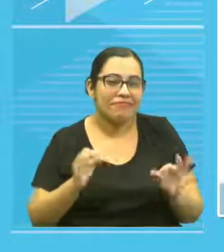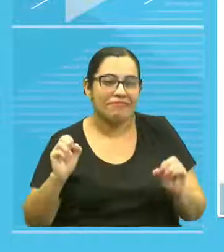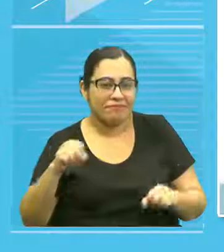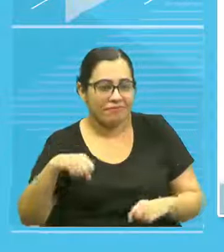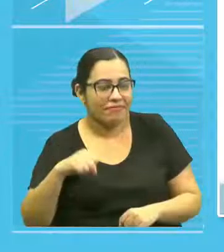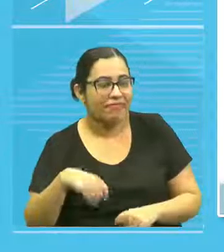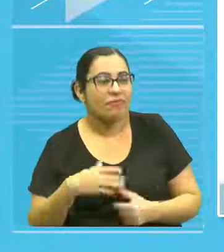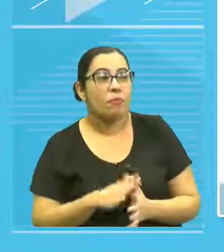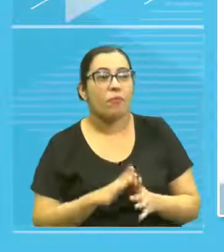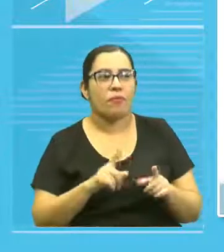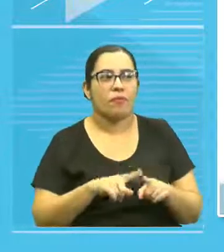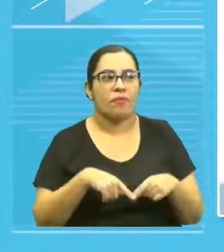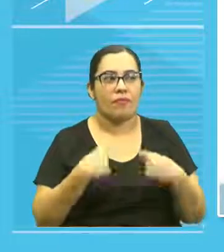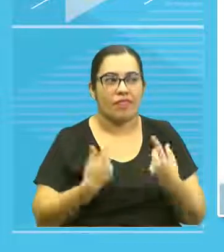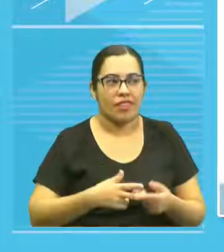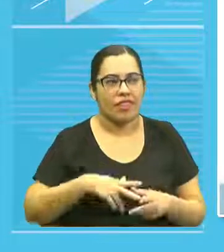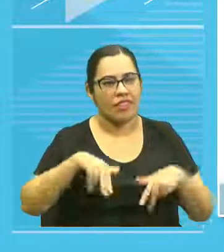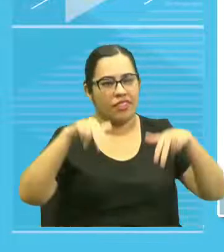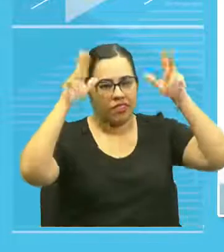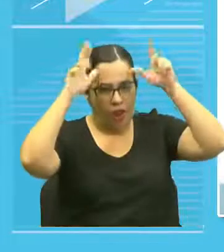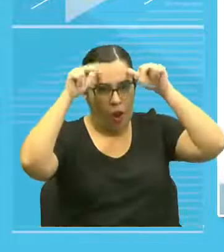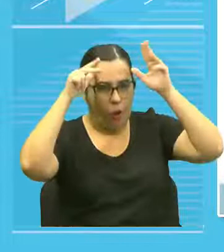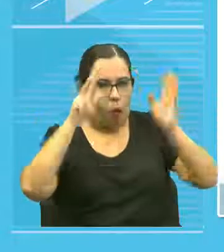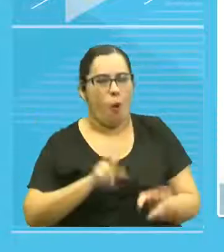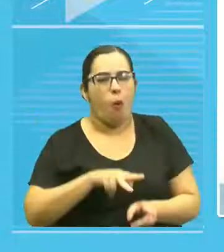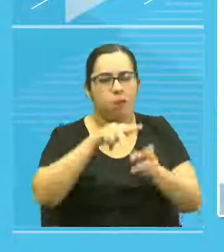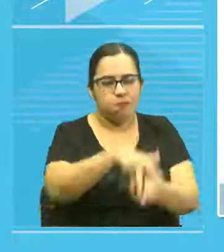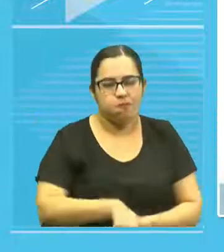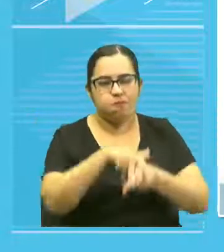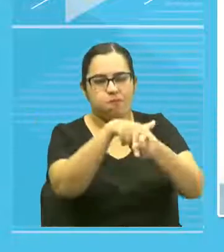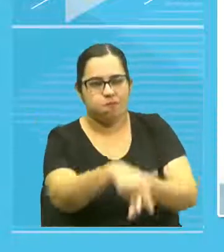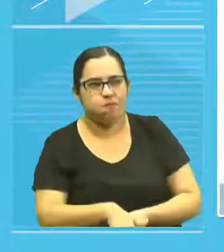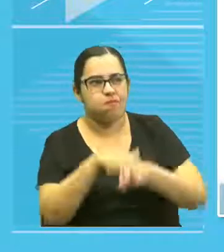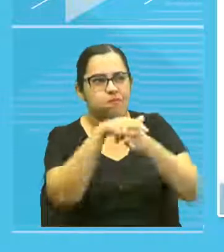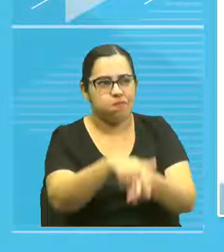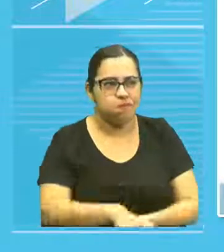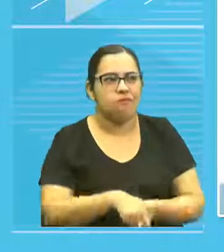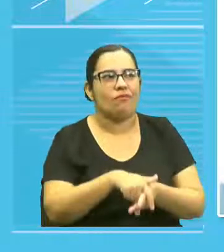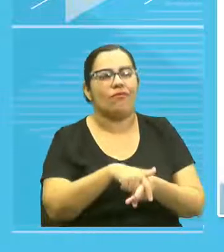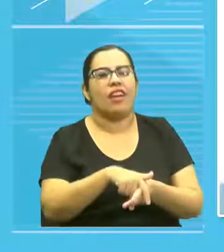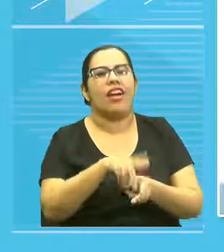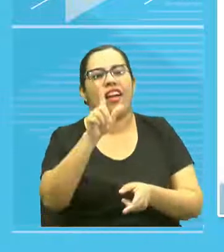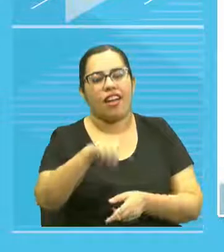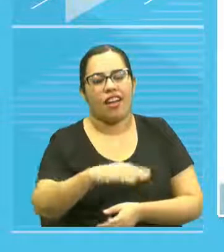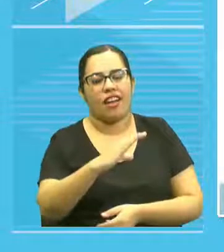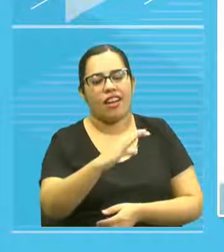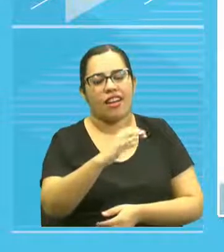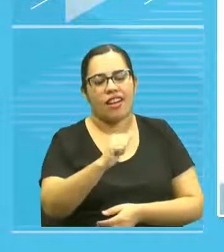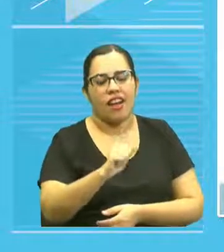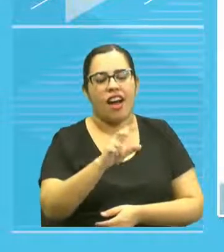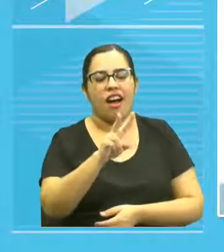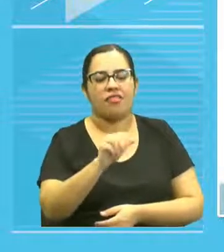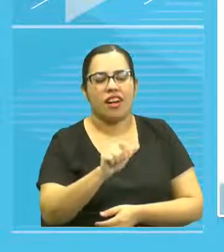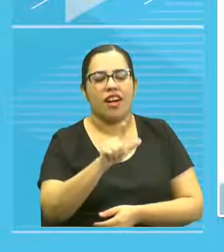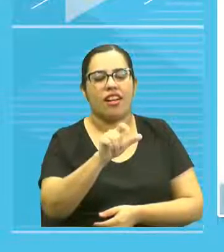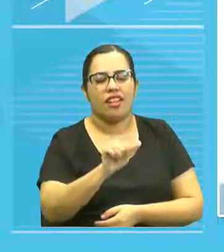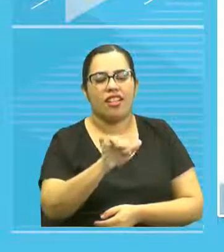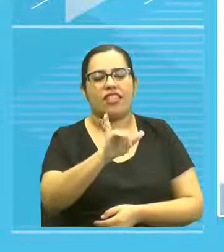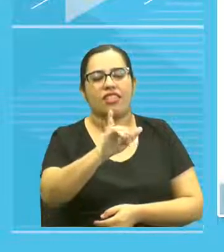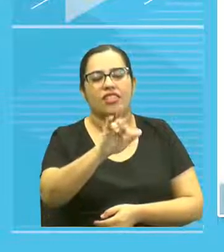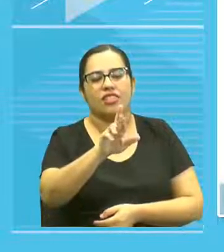agora aquele que monta a cavalo é um cavaleiro Oi beleza